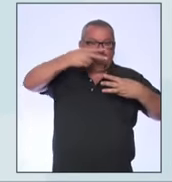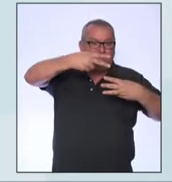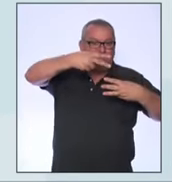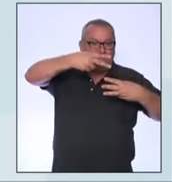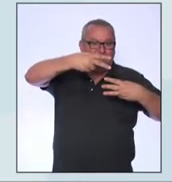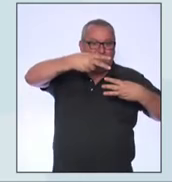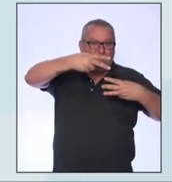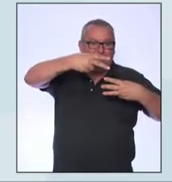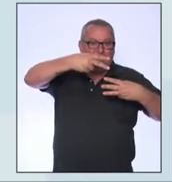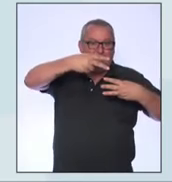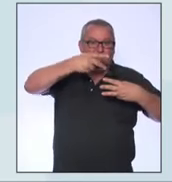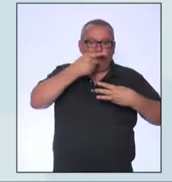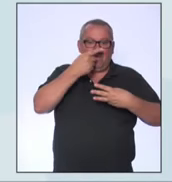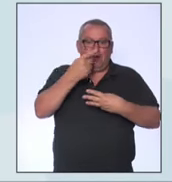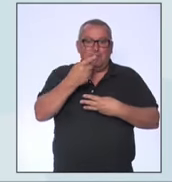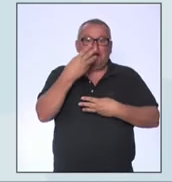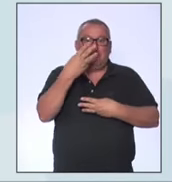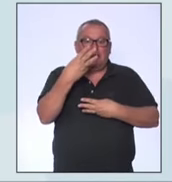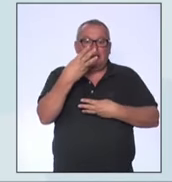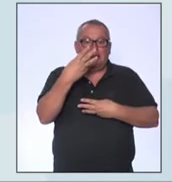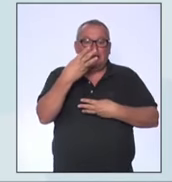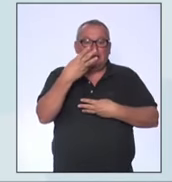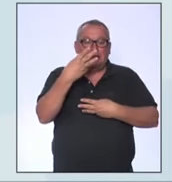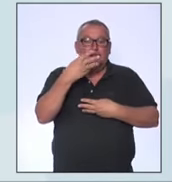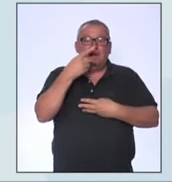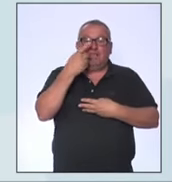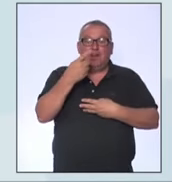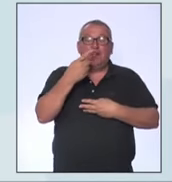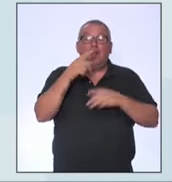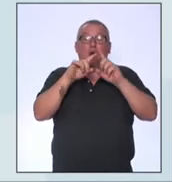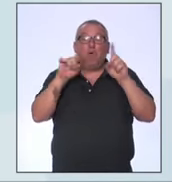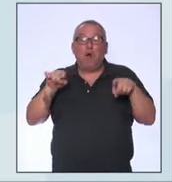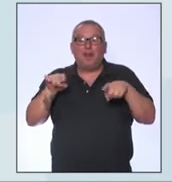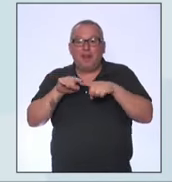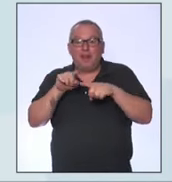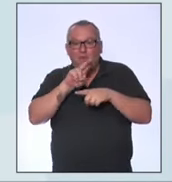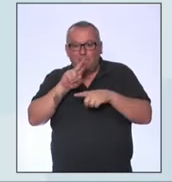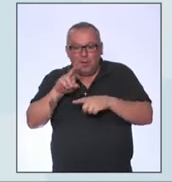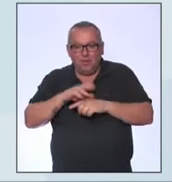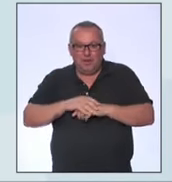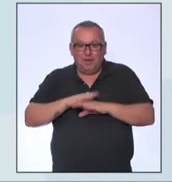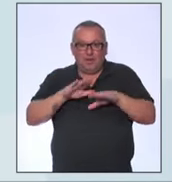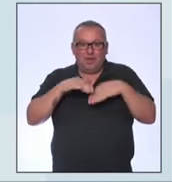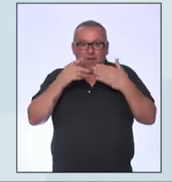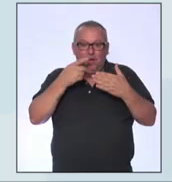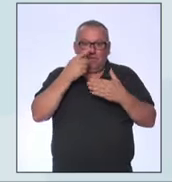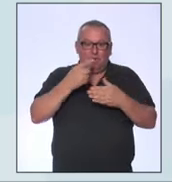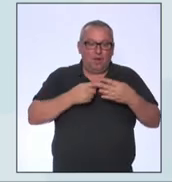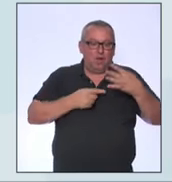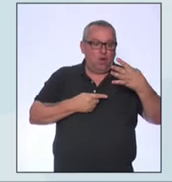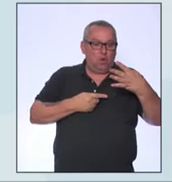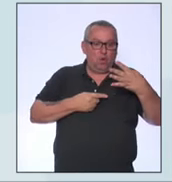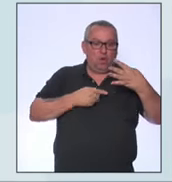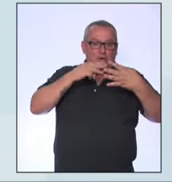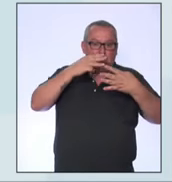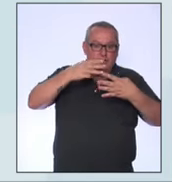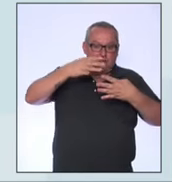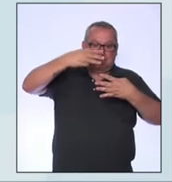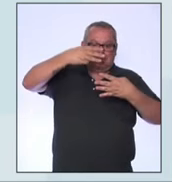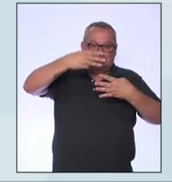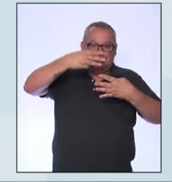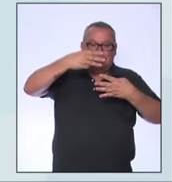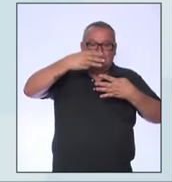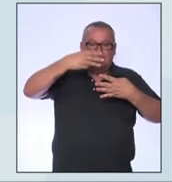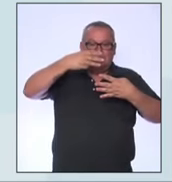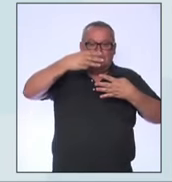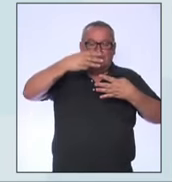né? Nós falamos 3 ao quadrado. Legal, né? E quando nós falamos 4 à terceira potência, que nós fizemos,